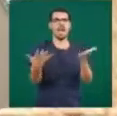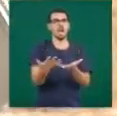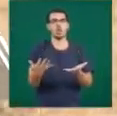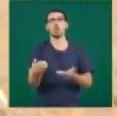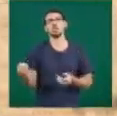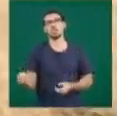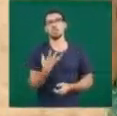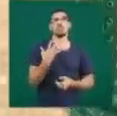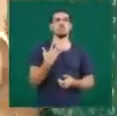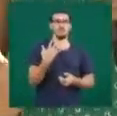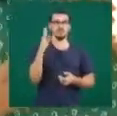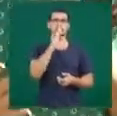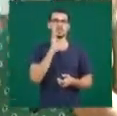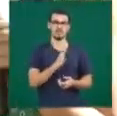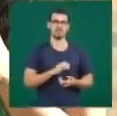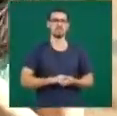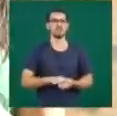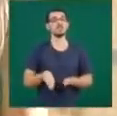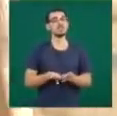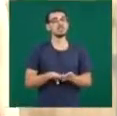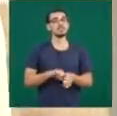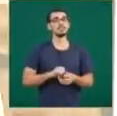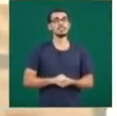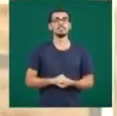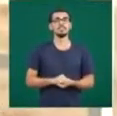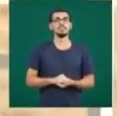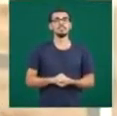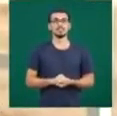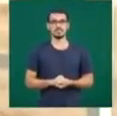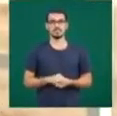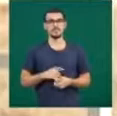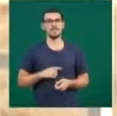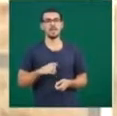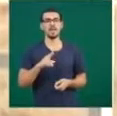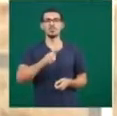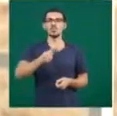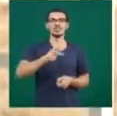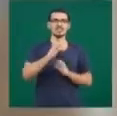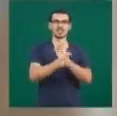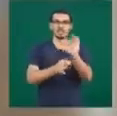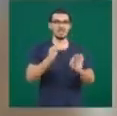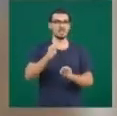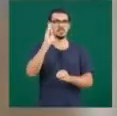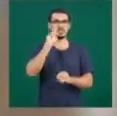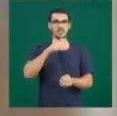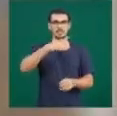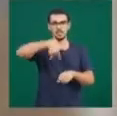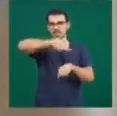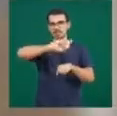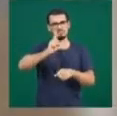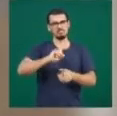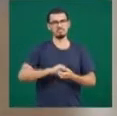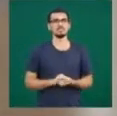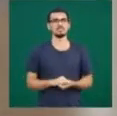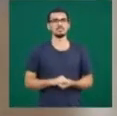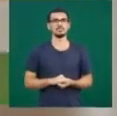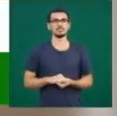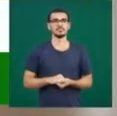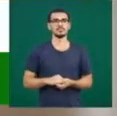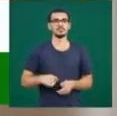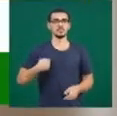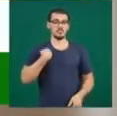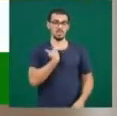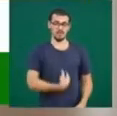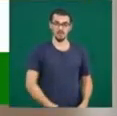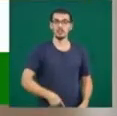no Brasil. Além disso, a tecnologia também não é utilizada comercialmente no país. China, Estados Unidos, Japão e